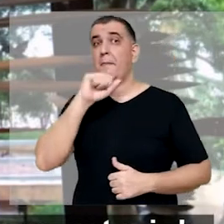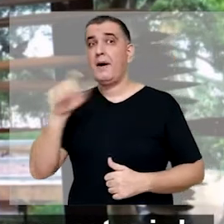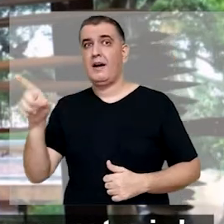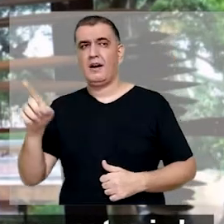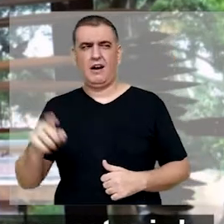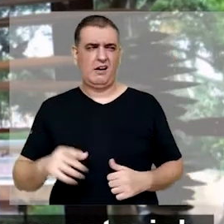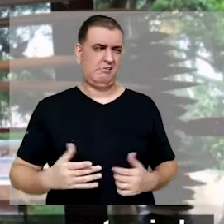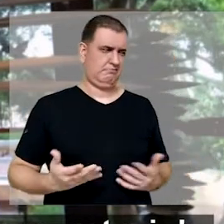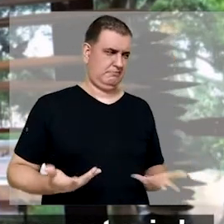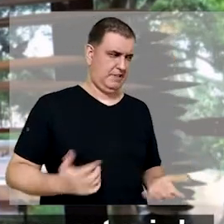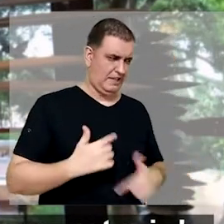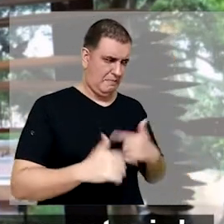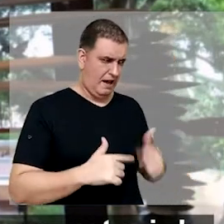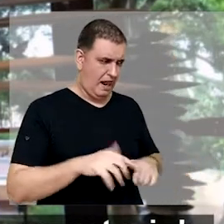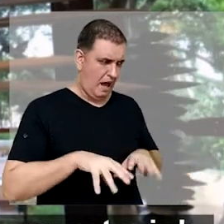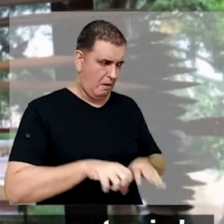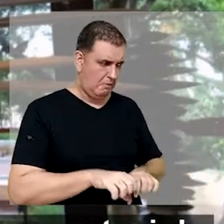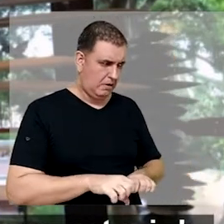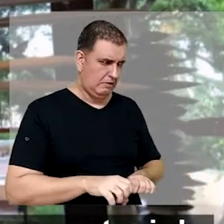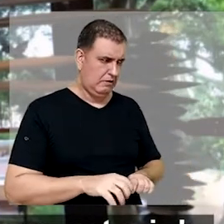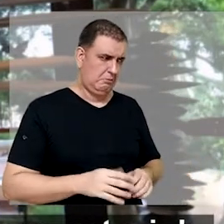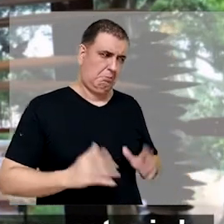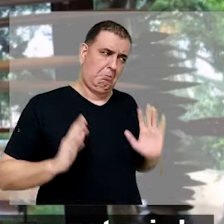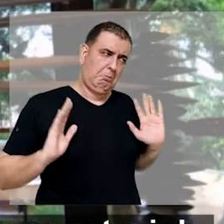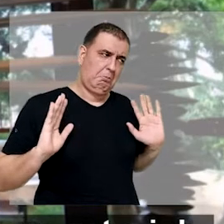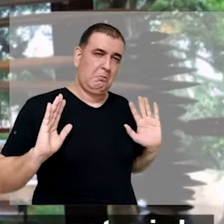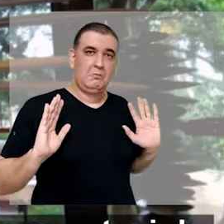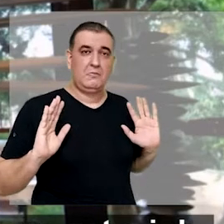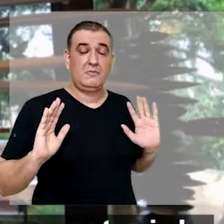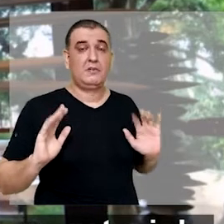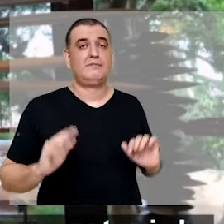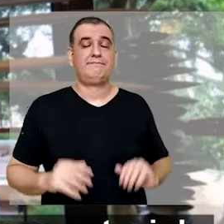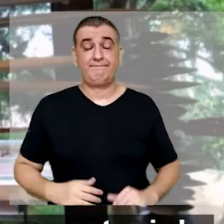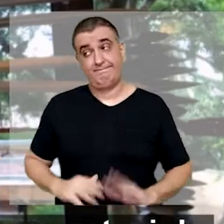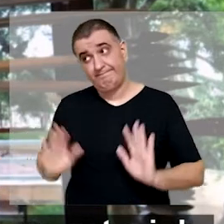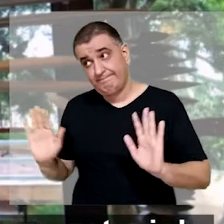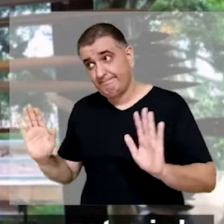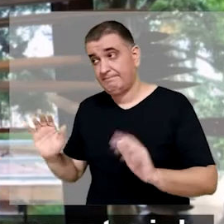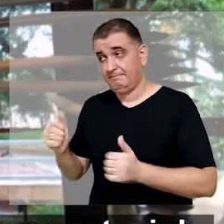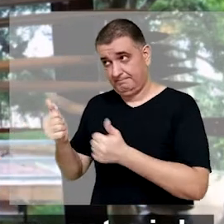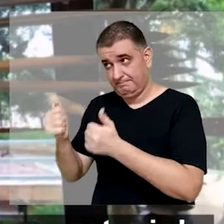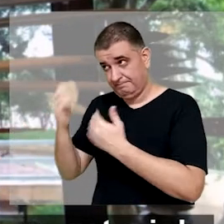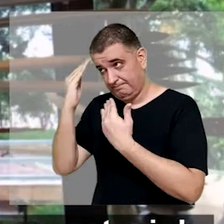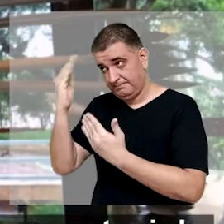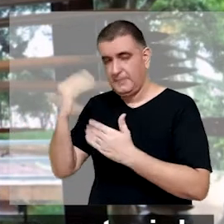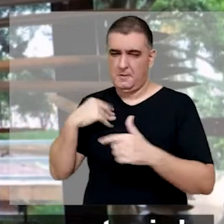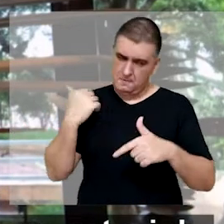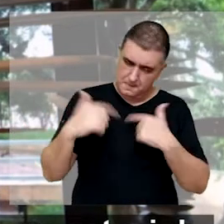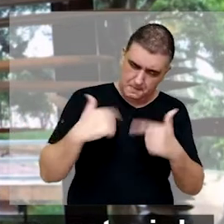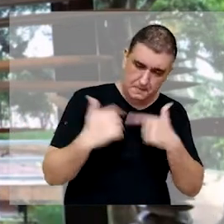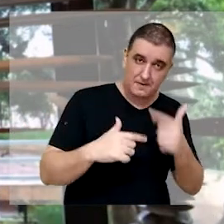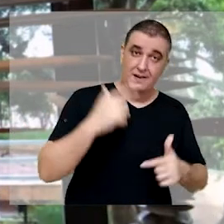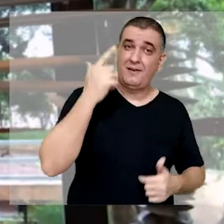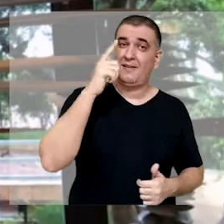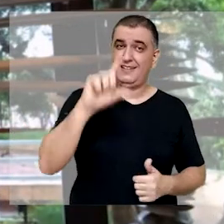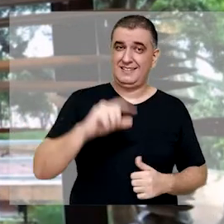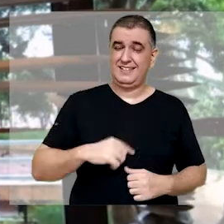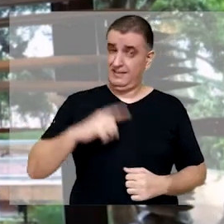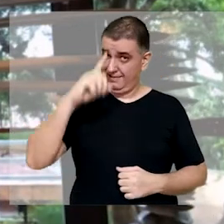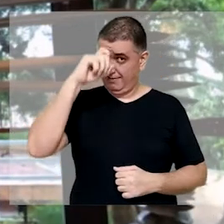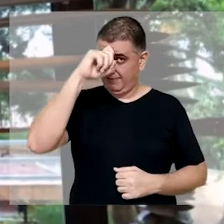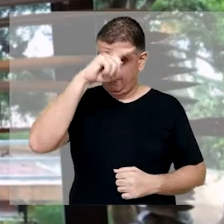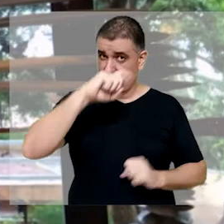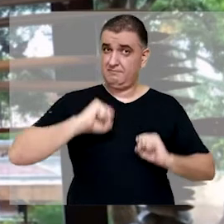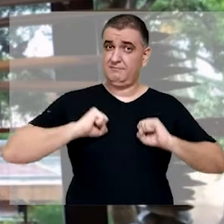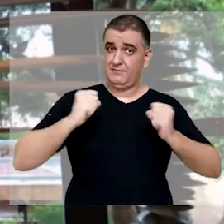fome. Não é? Esse é um grande desafio. Outros desafios é realmente colocar